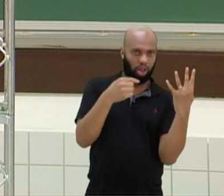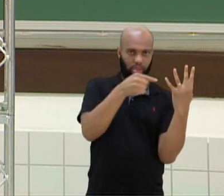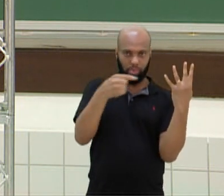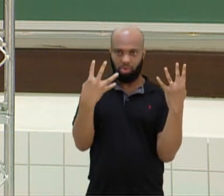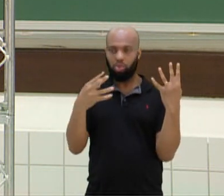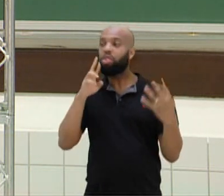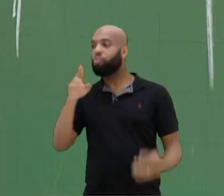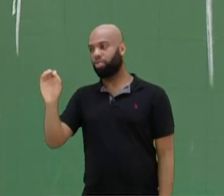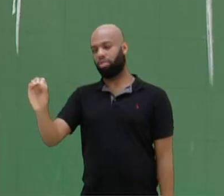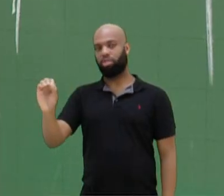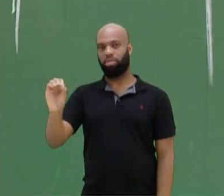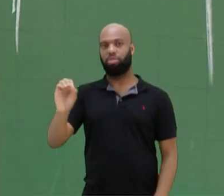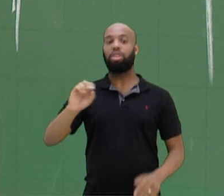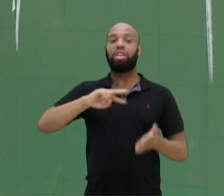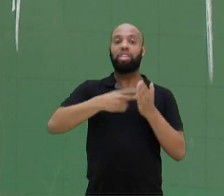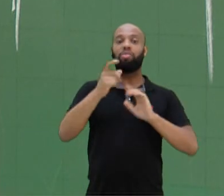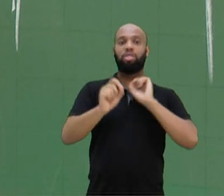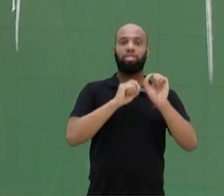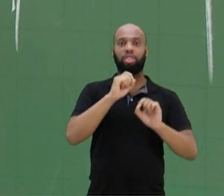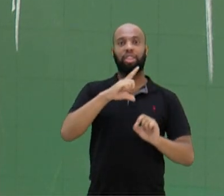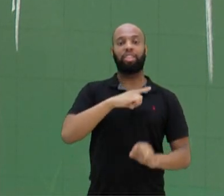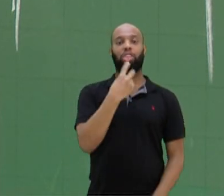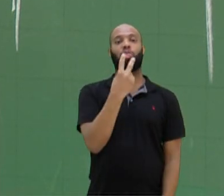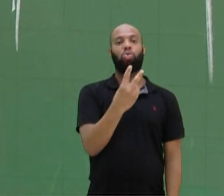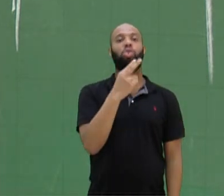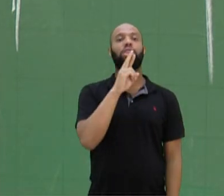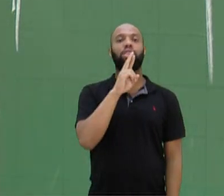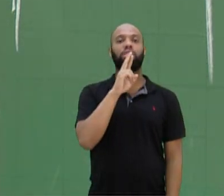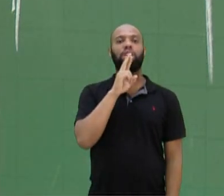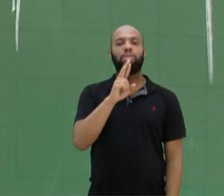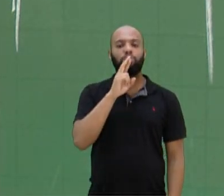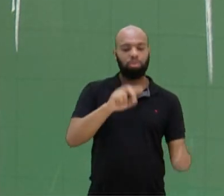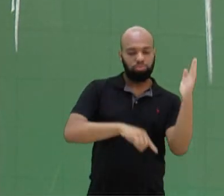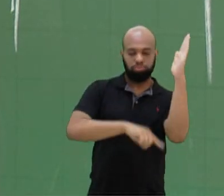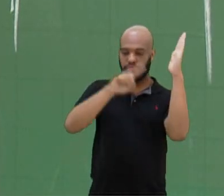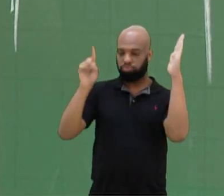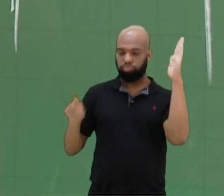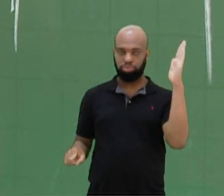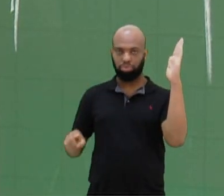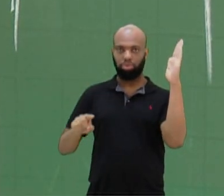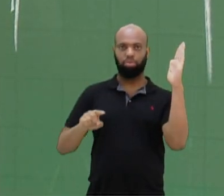Escreve a expressão, substitui os valores entre parênteses para não errar nenhum sinal.